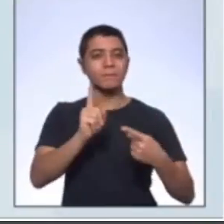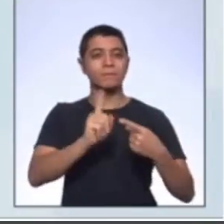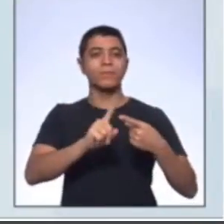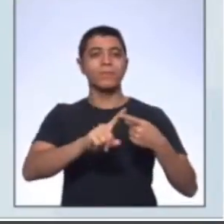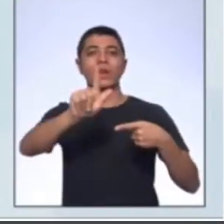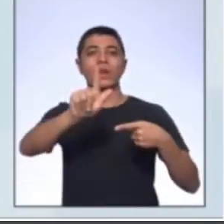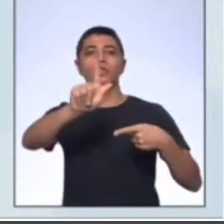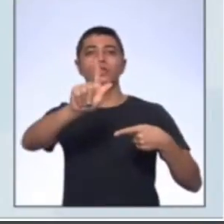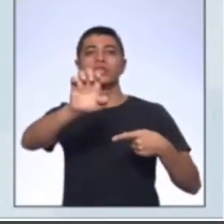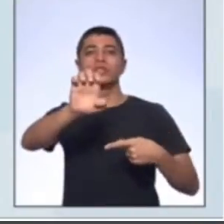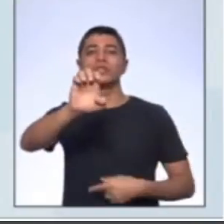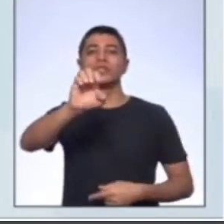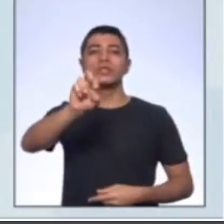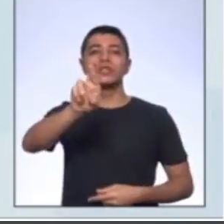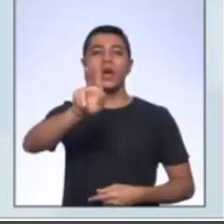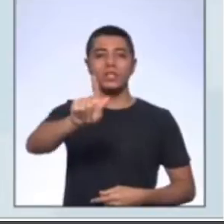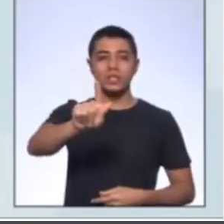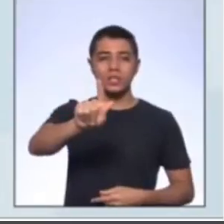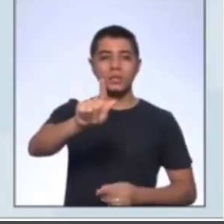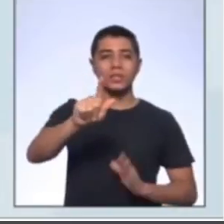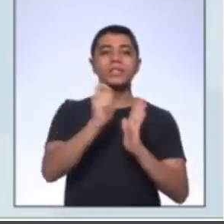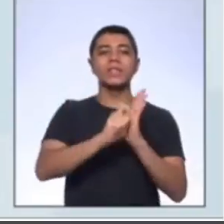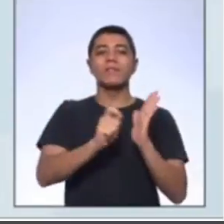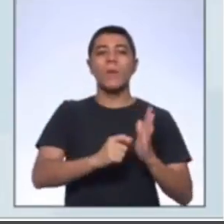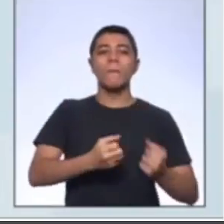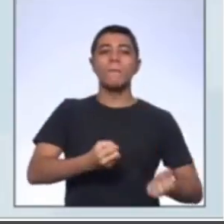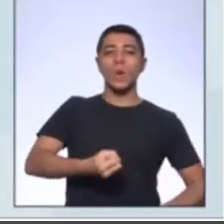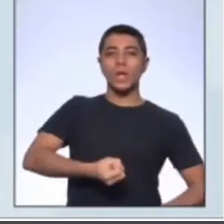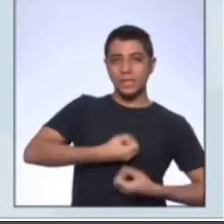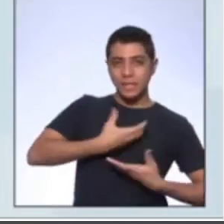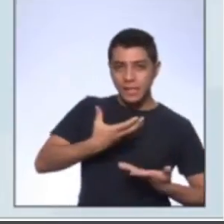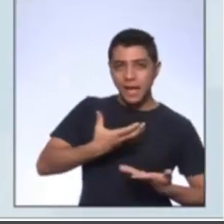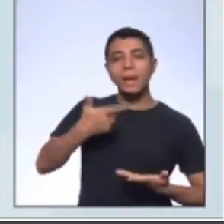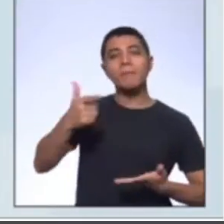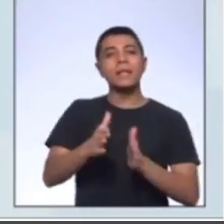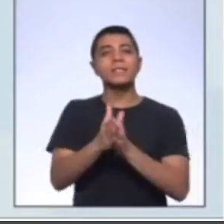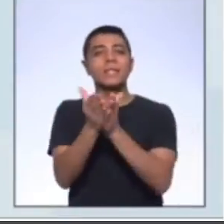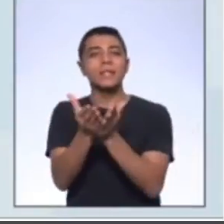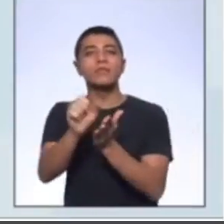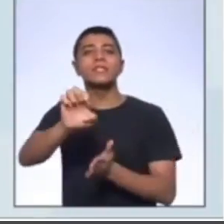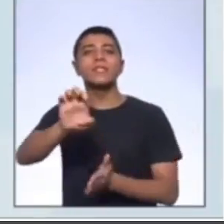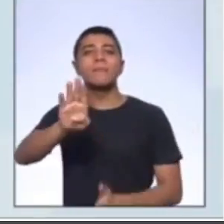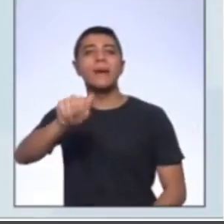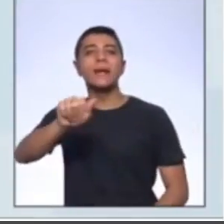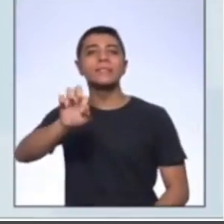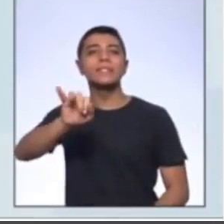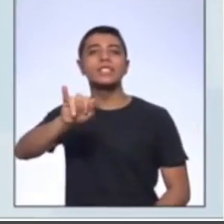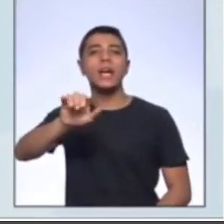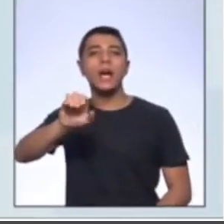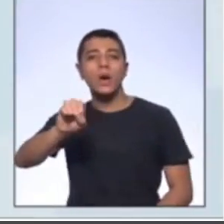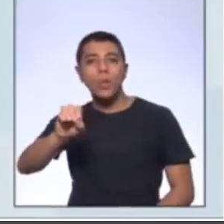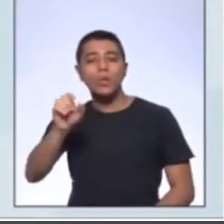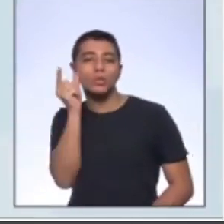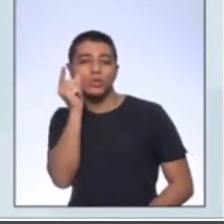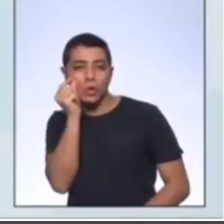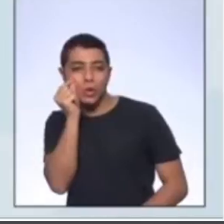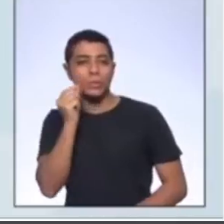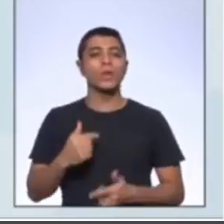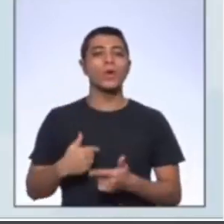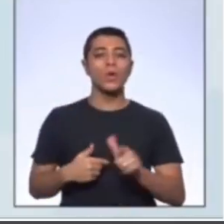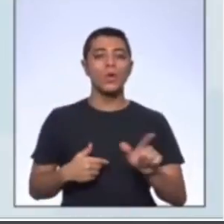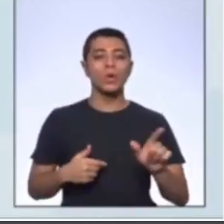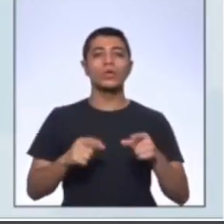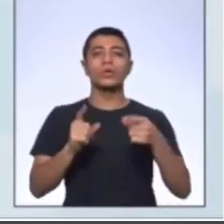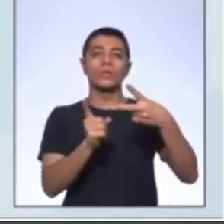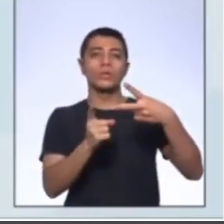ele escreveu os livros poesias e sebastião no sono cante pintos escreveu a sinfonia da jovem